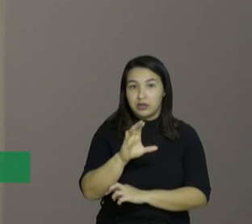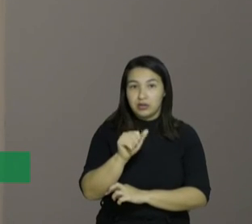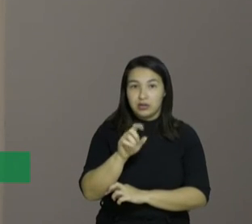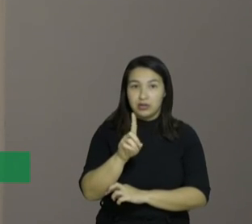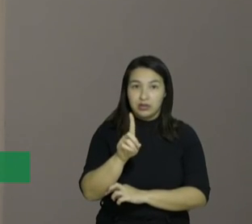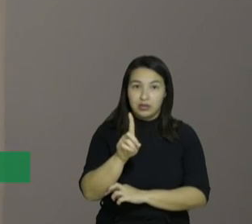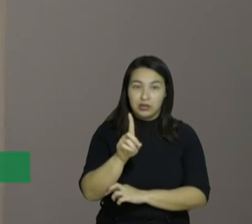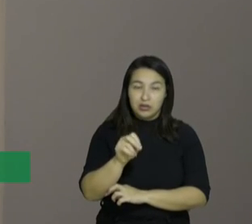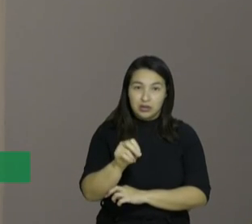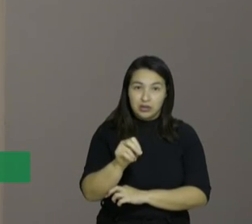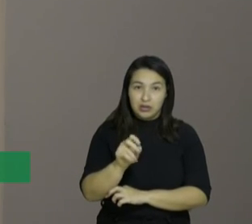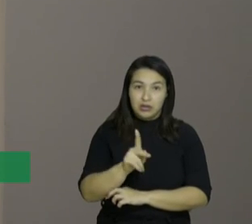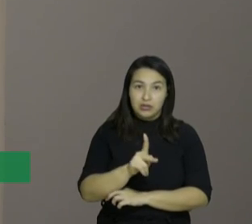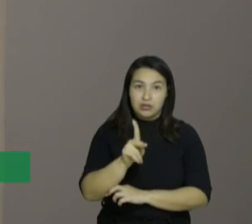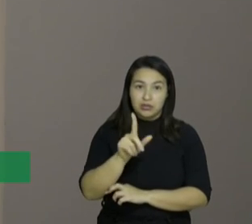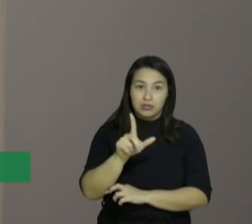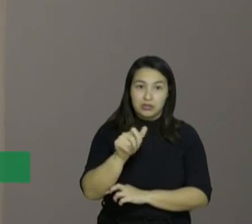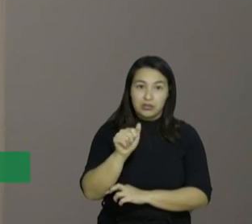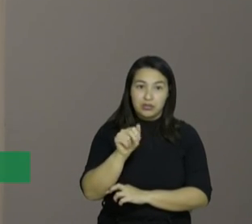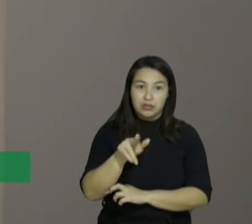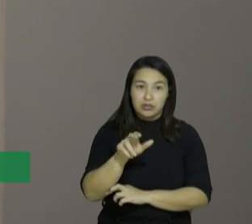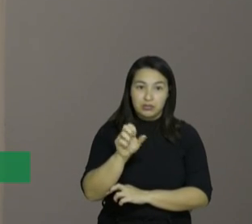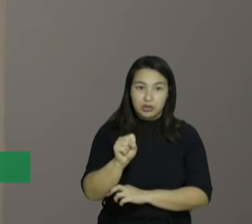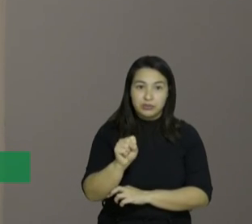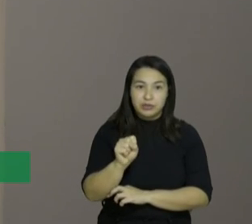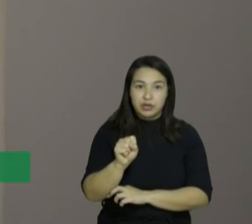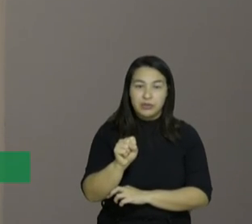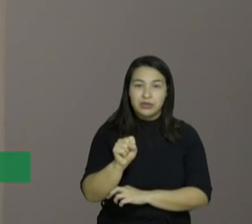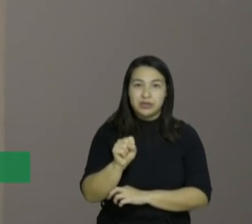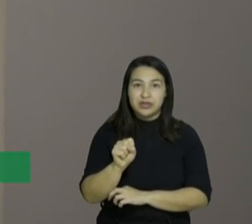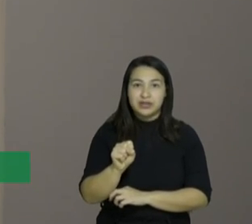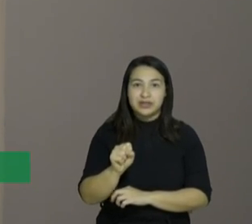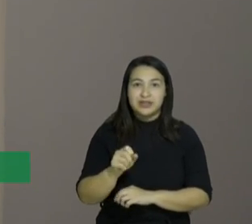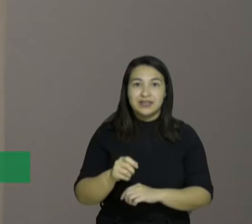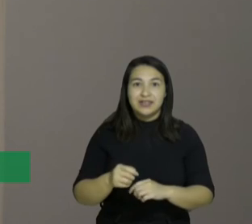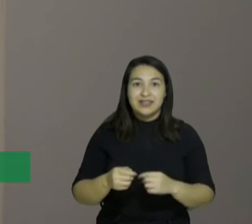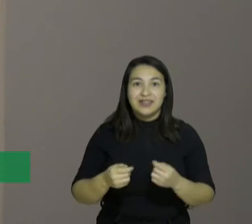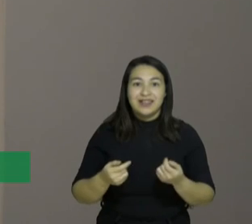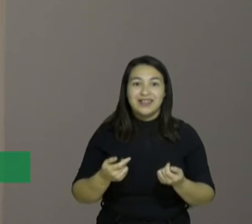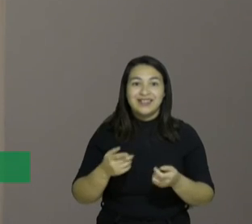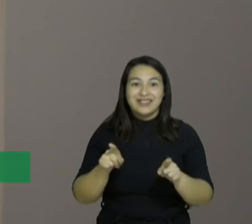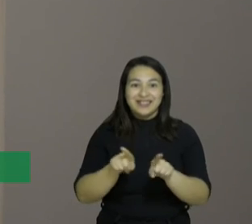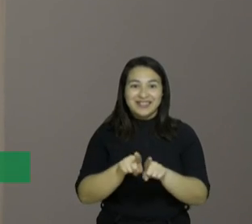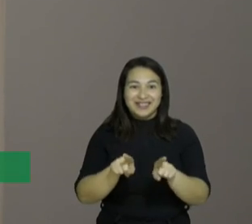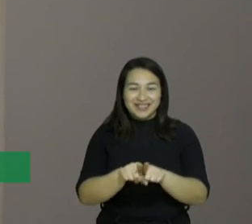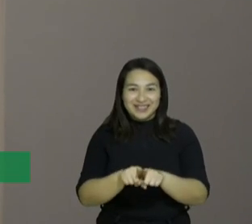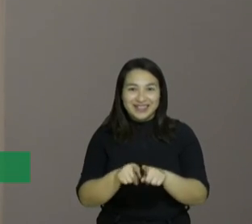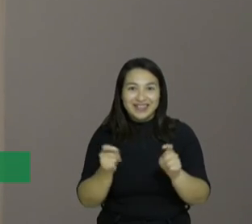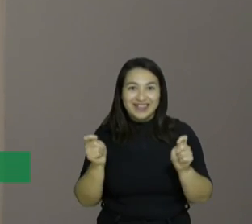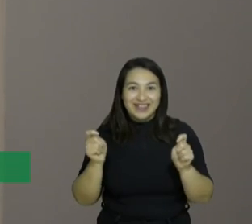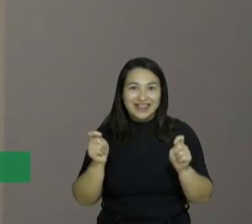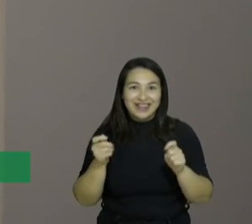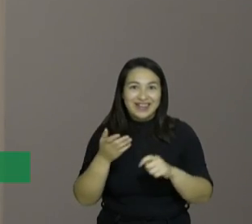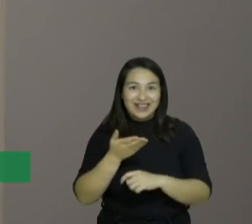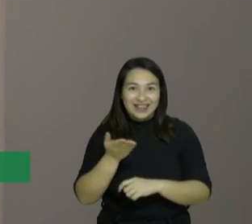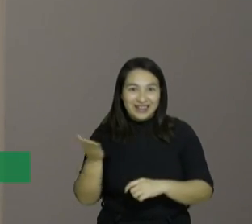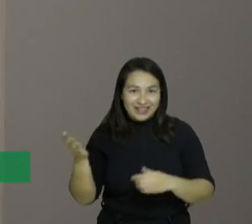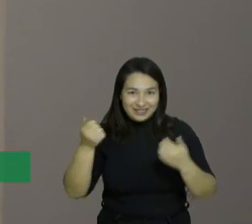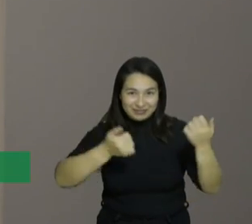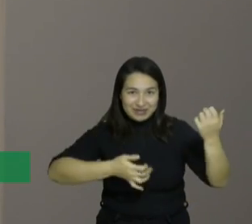trazerem aqui pontos interessantíssimos que não tinham sido ainda abordados aqui nesse nesse evento